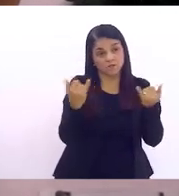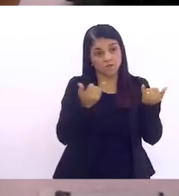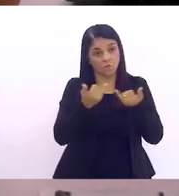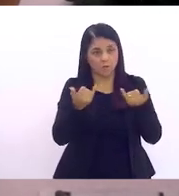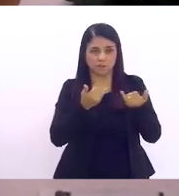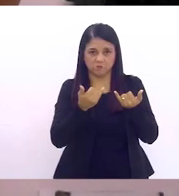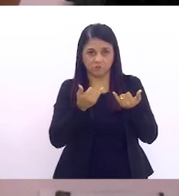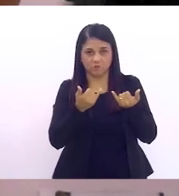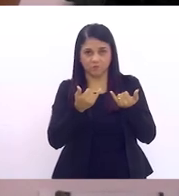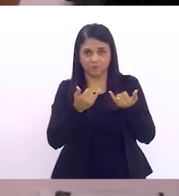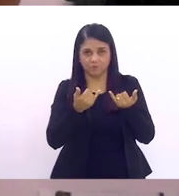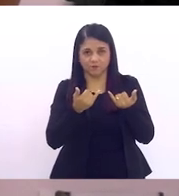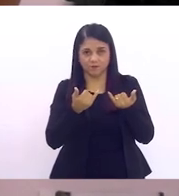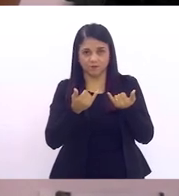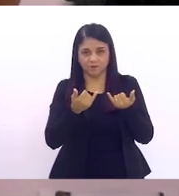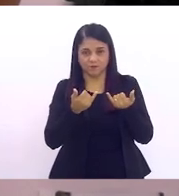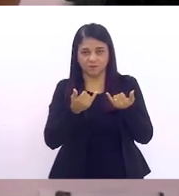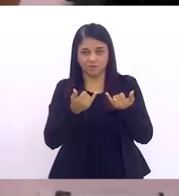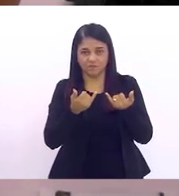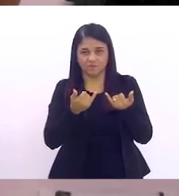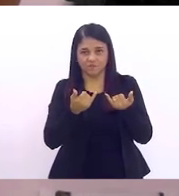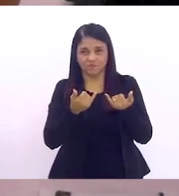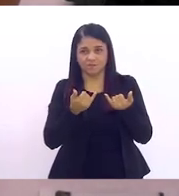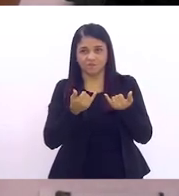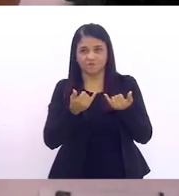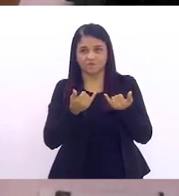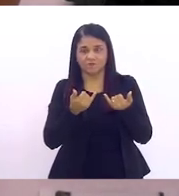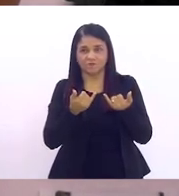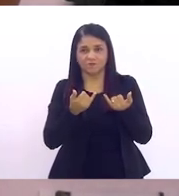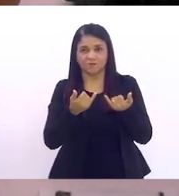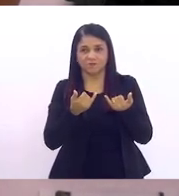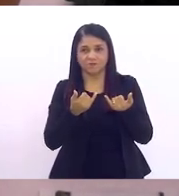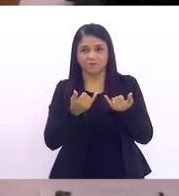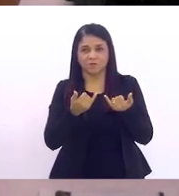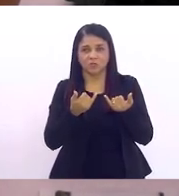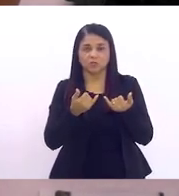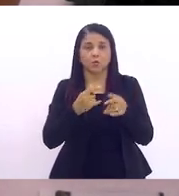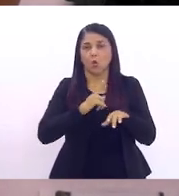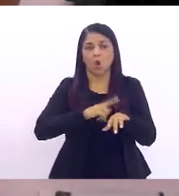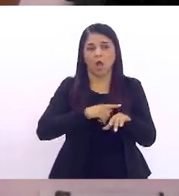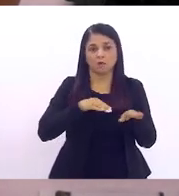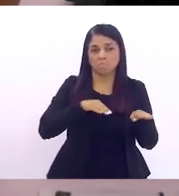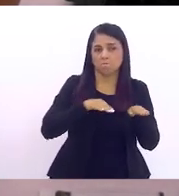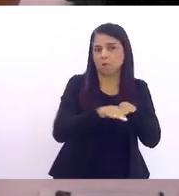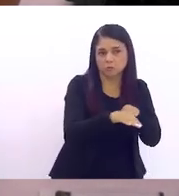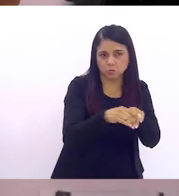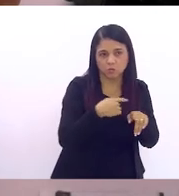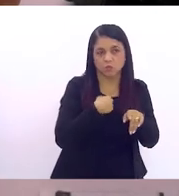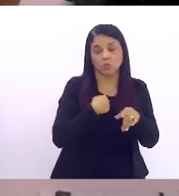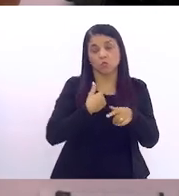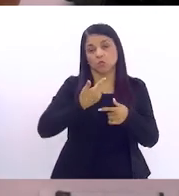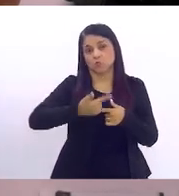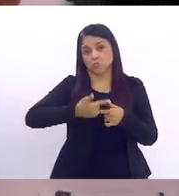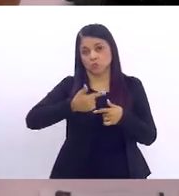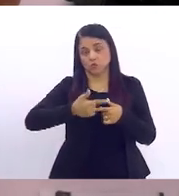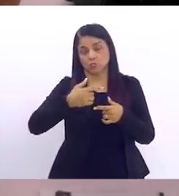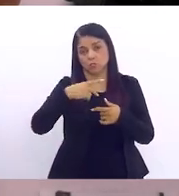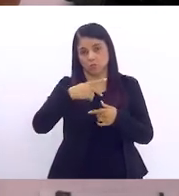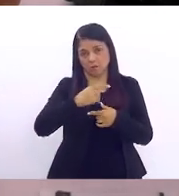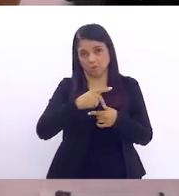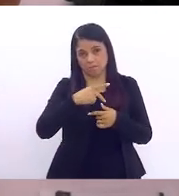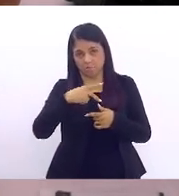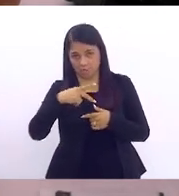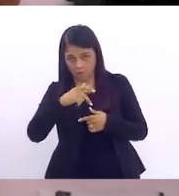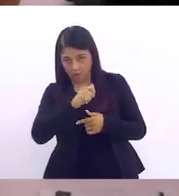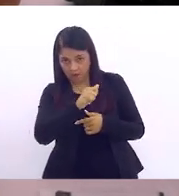informação eh não a primeira informação de quando passou no segundo passo que já tá disponível no aplicativo e no nosso